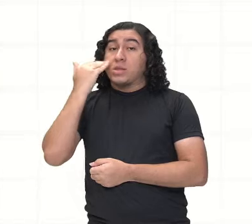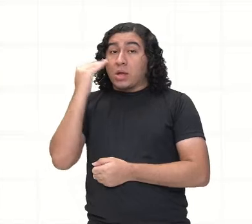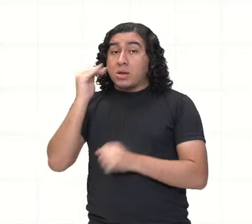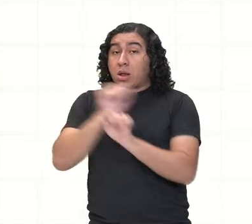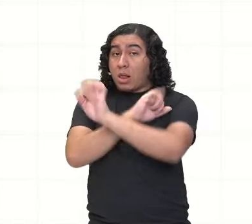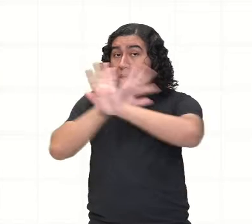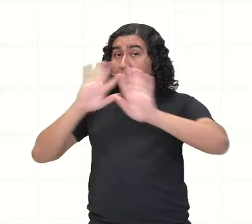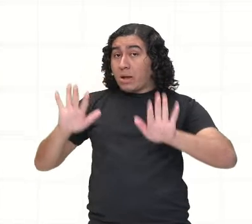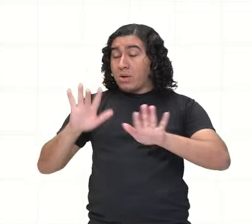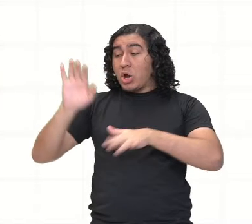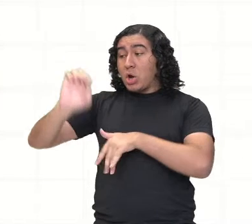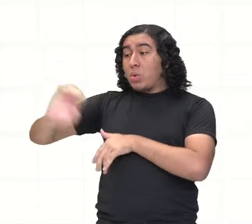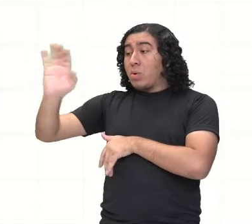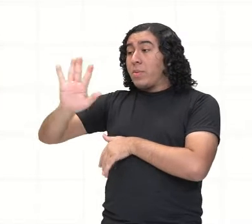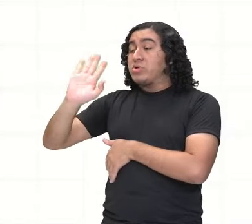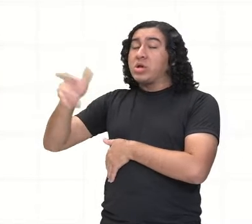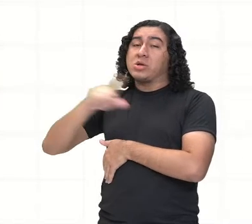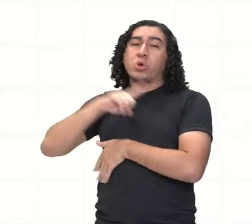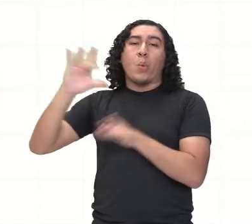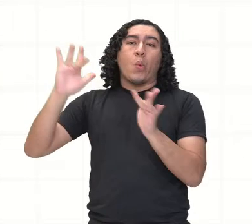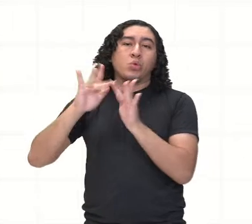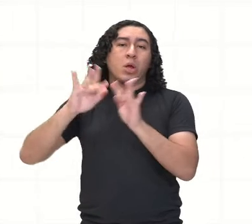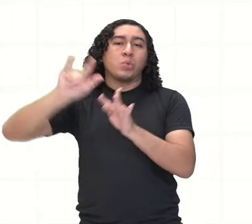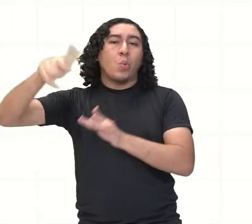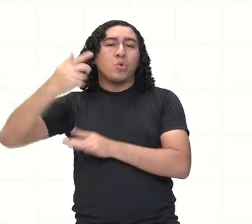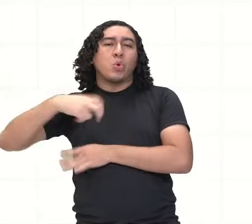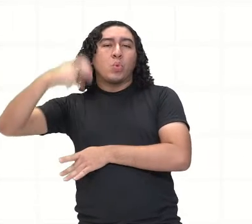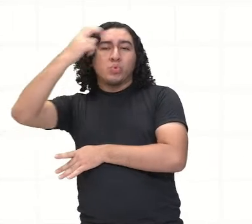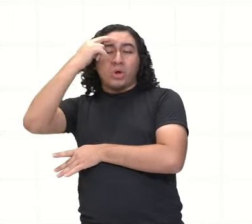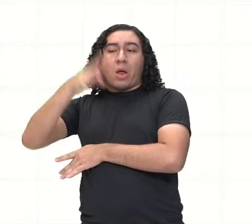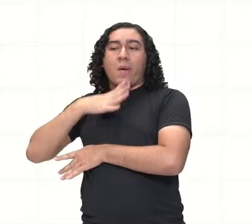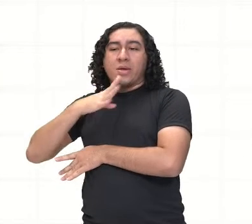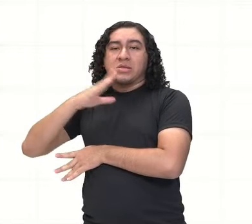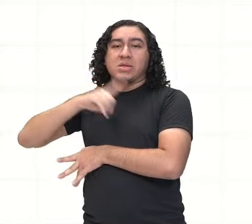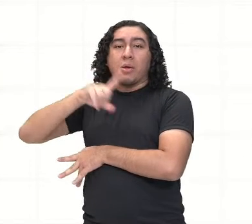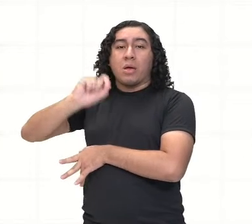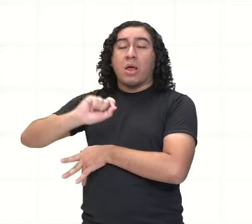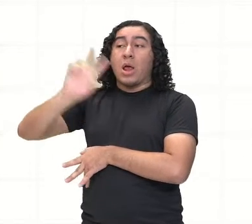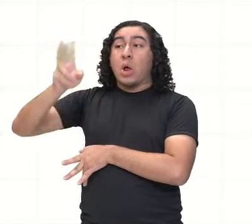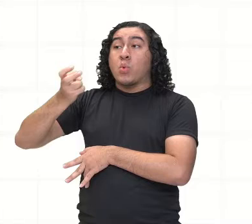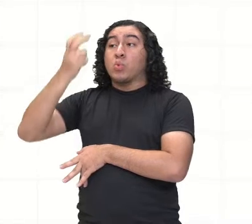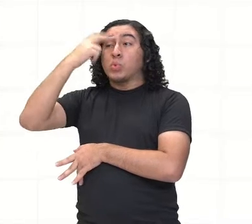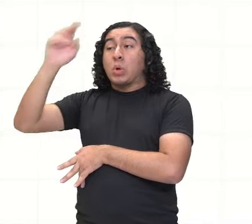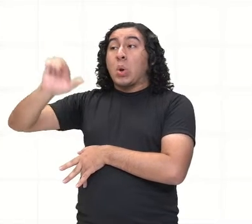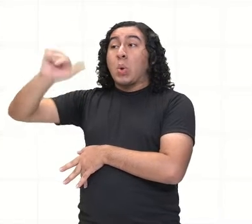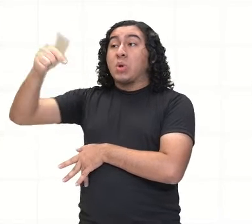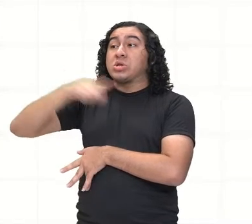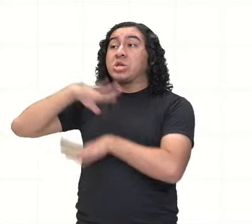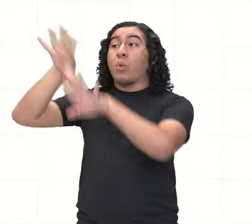eles já tinham contato com outras culturas e eles vão se apropriar muito dessas